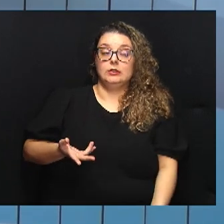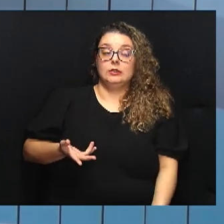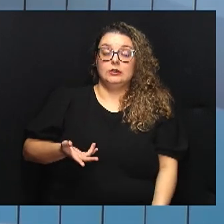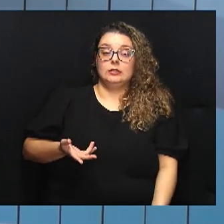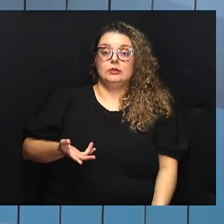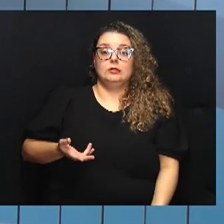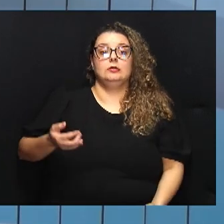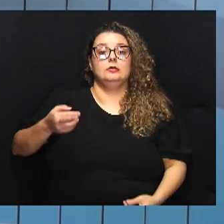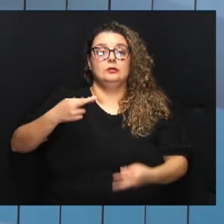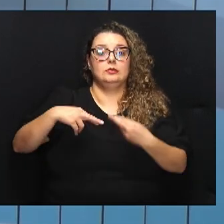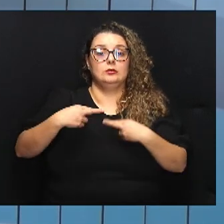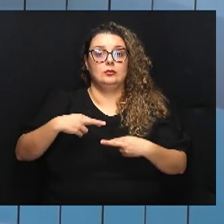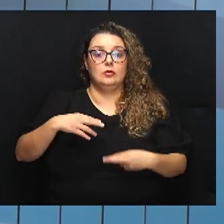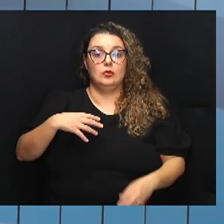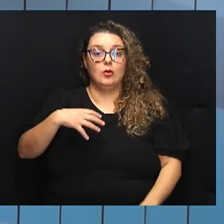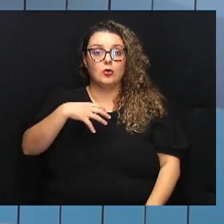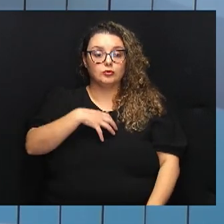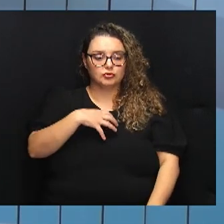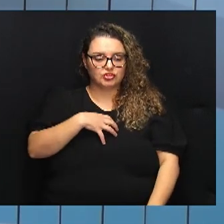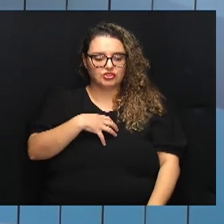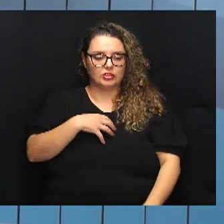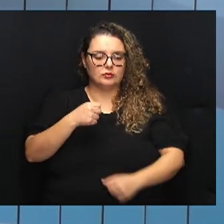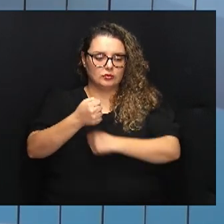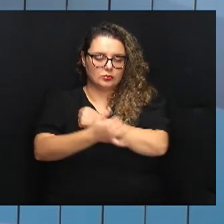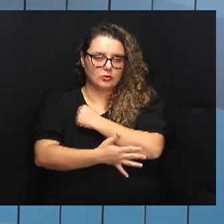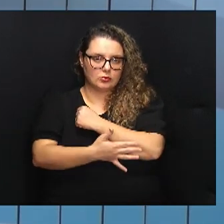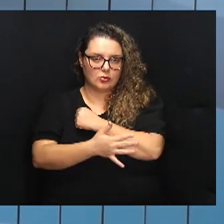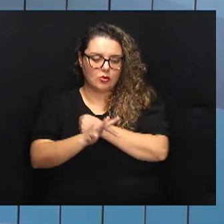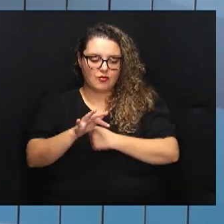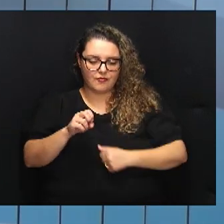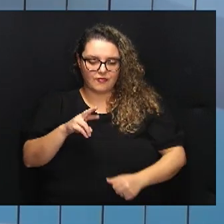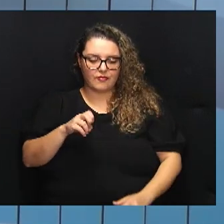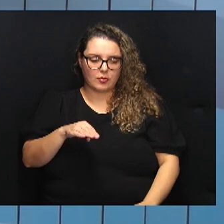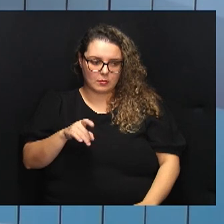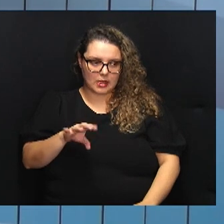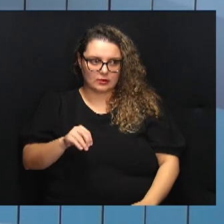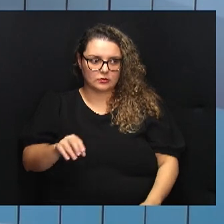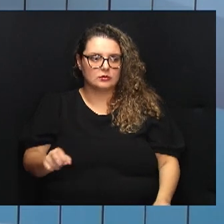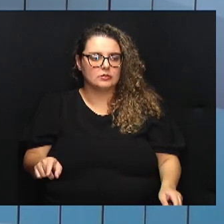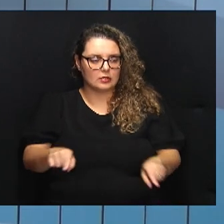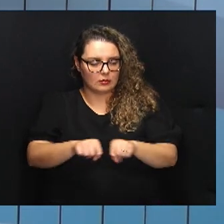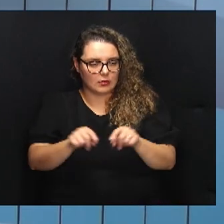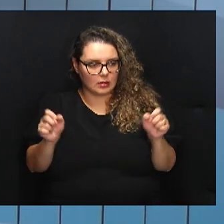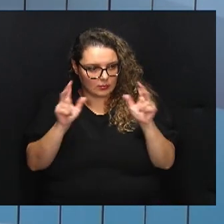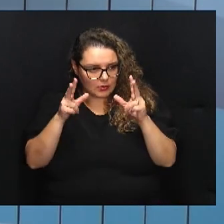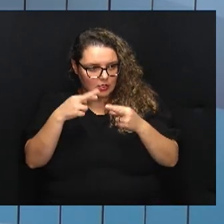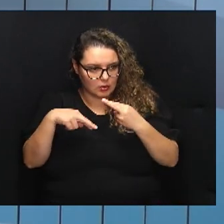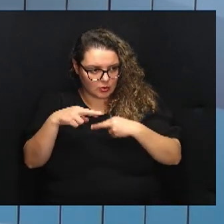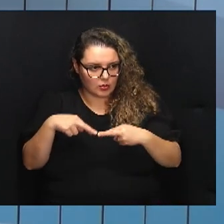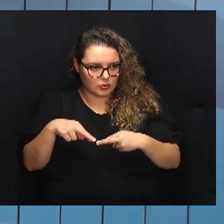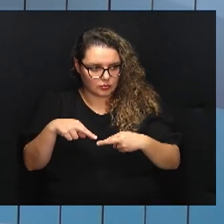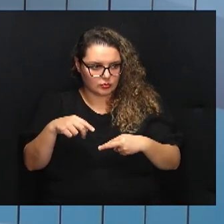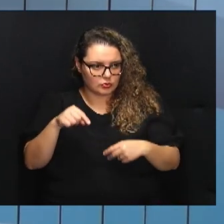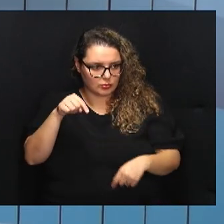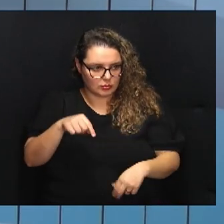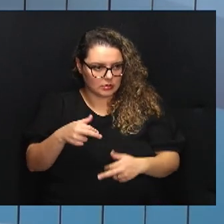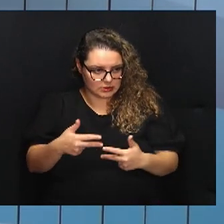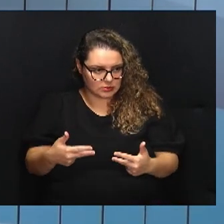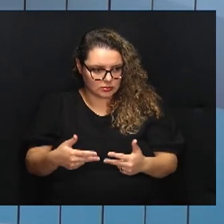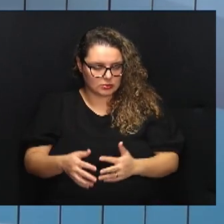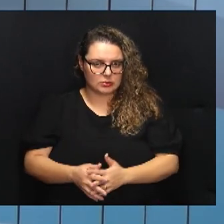com relação ao formato das fezes. As pessoas também precisam ficar atentas com relação a esse ponto?